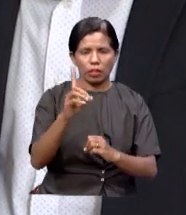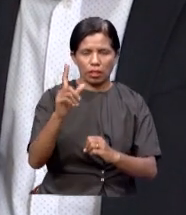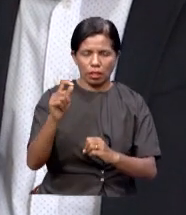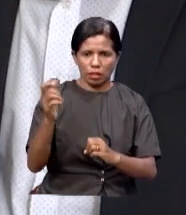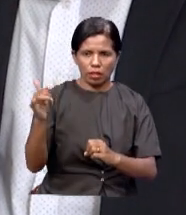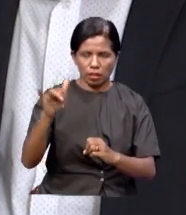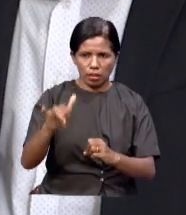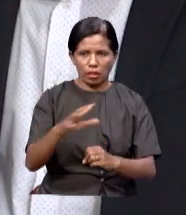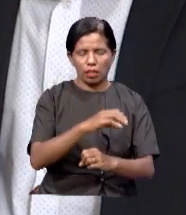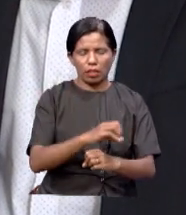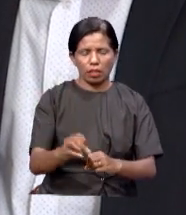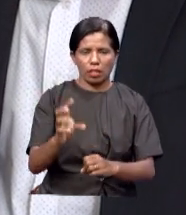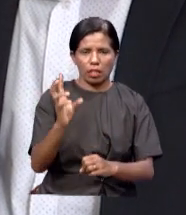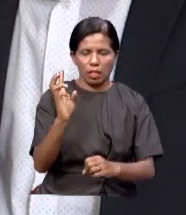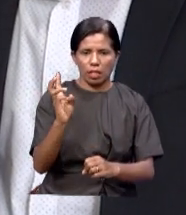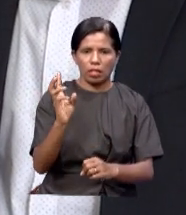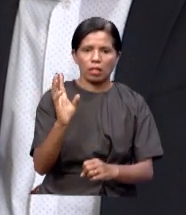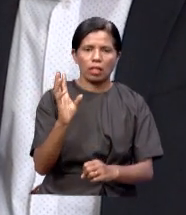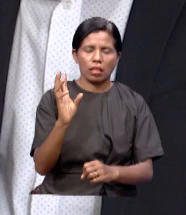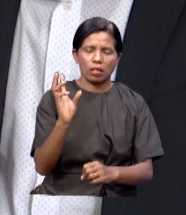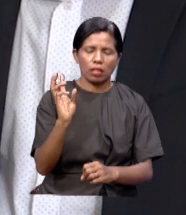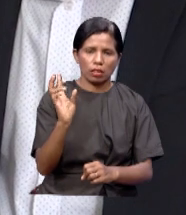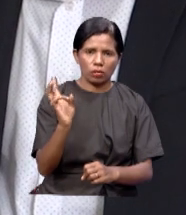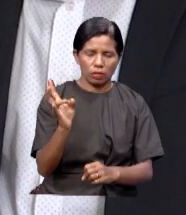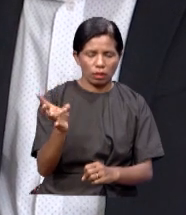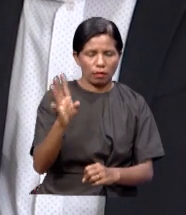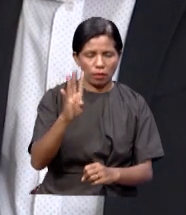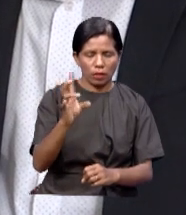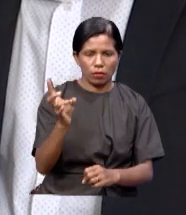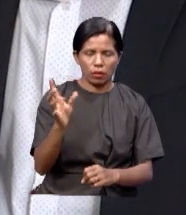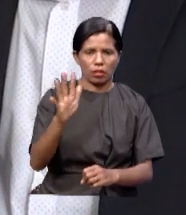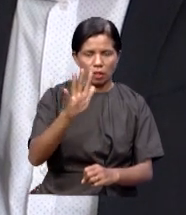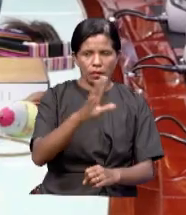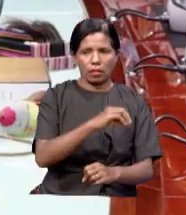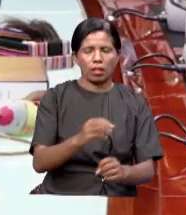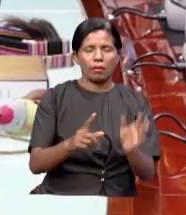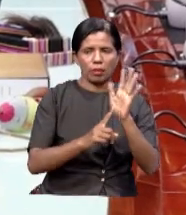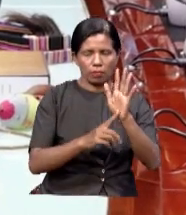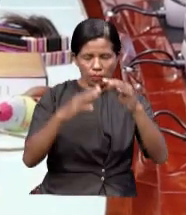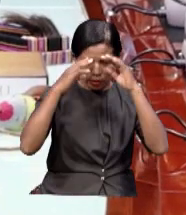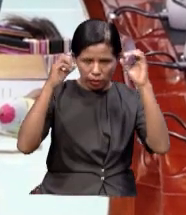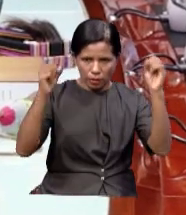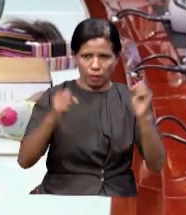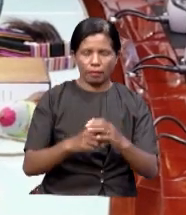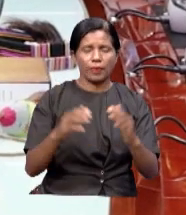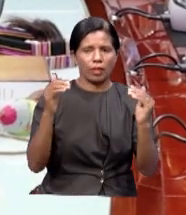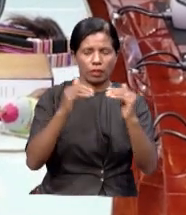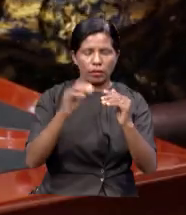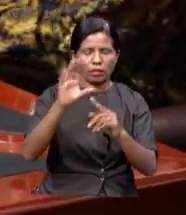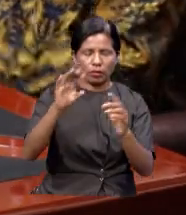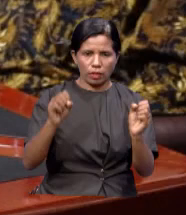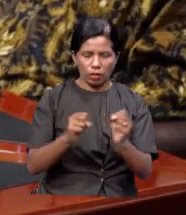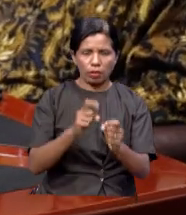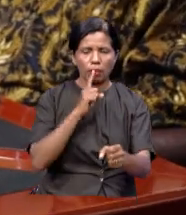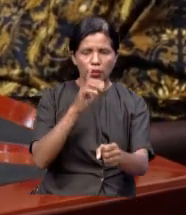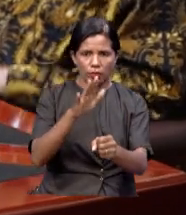ha 74 75 e da nema kami hus ba so presidente hato ba presidente e audiência da. E a soro mutune se festado promete